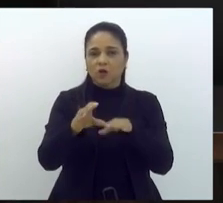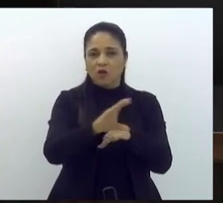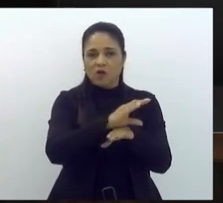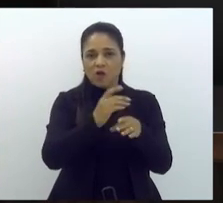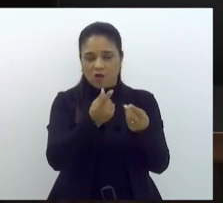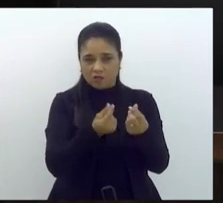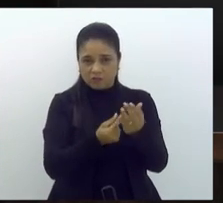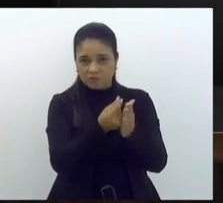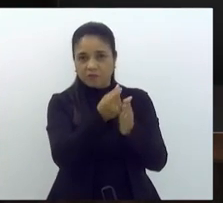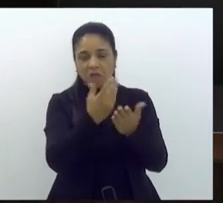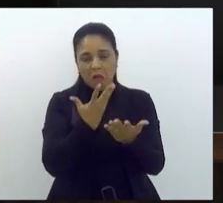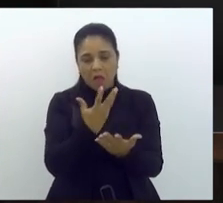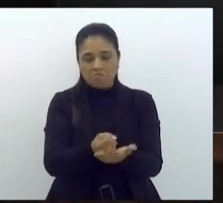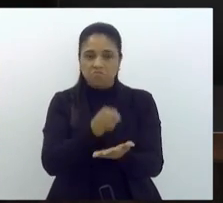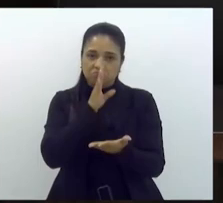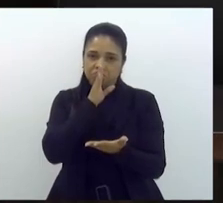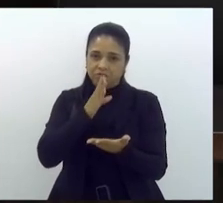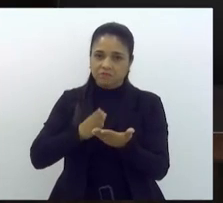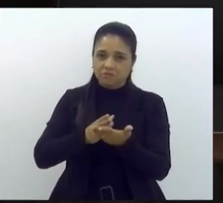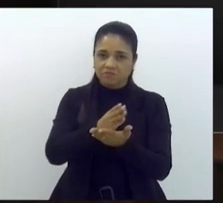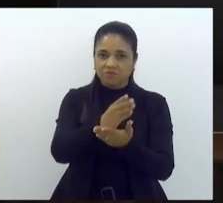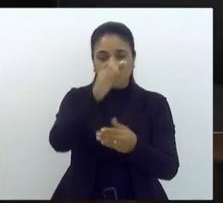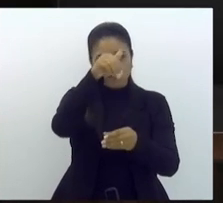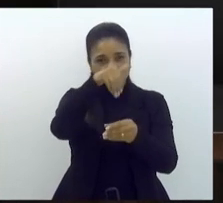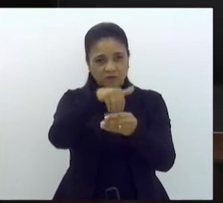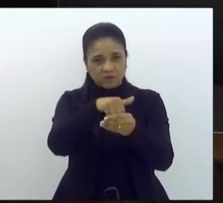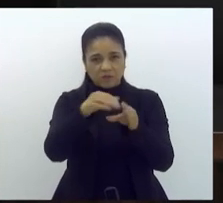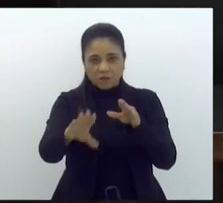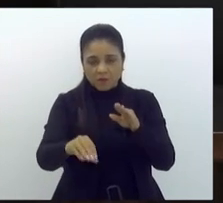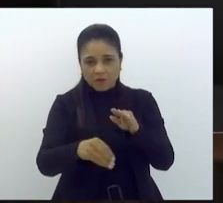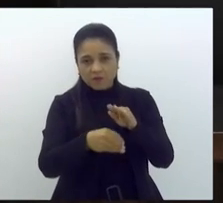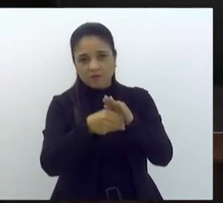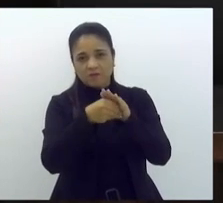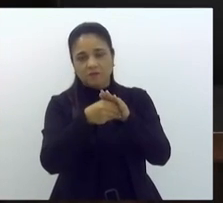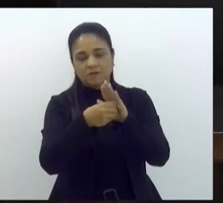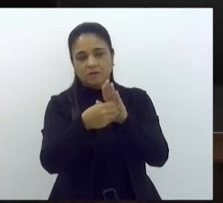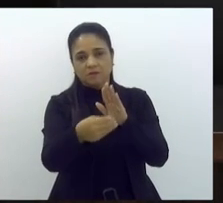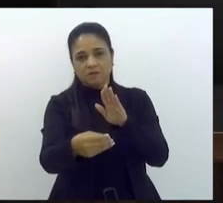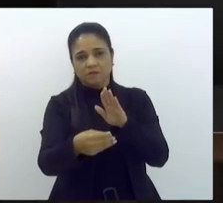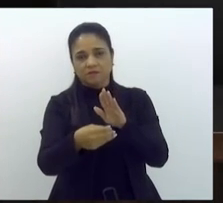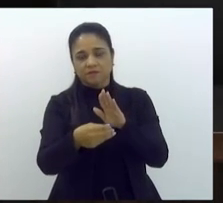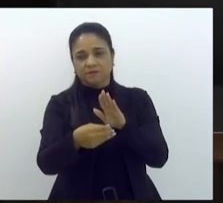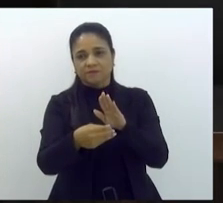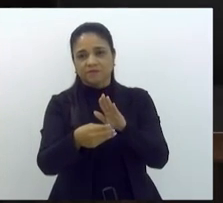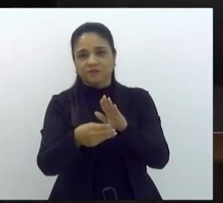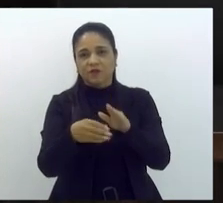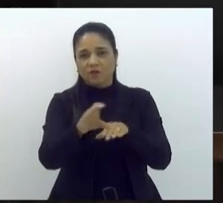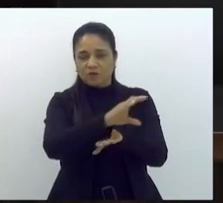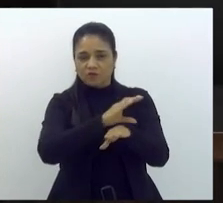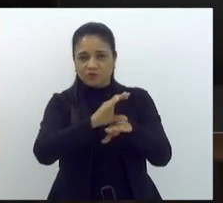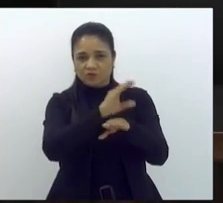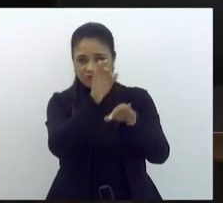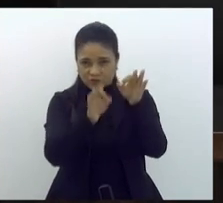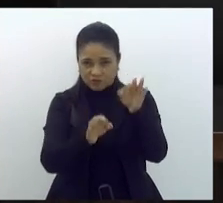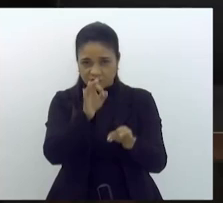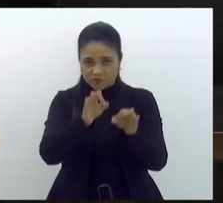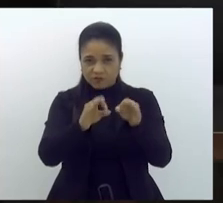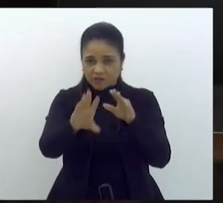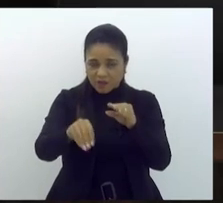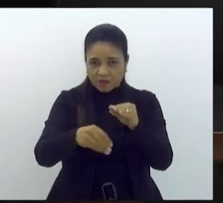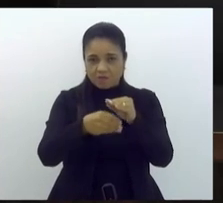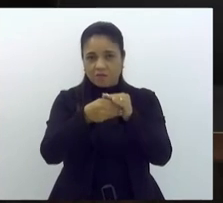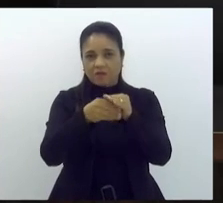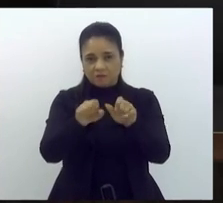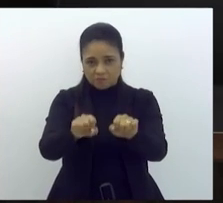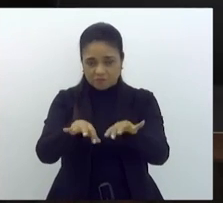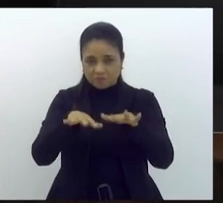comissão aprovado em votação parecida comissão de constituição e justiça as emendas